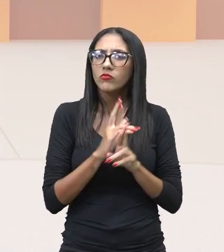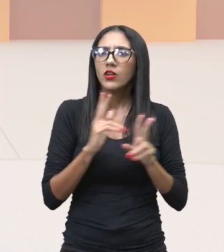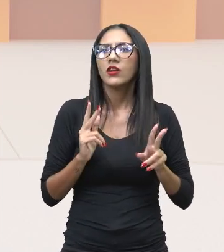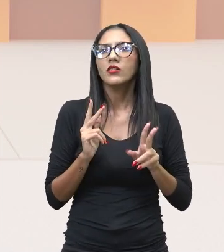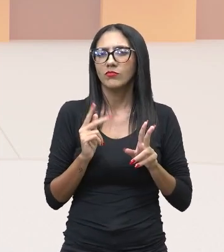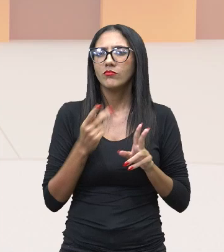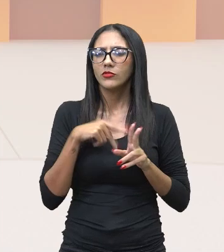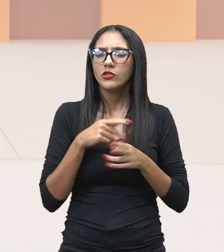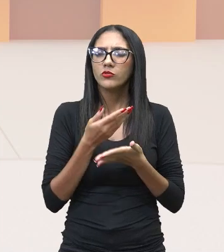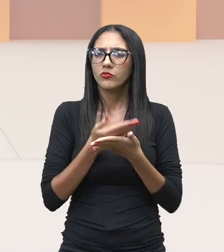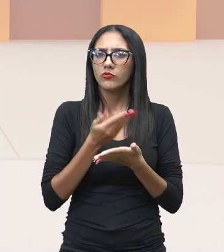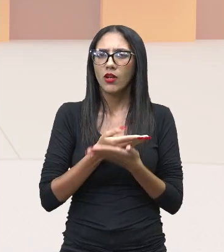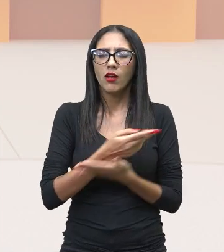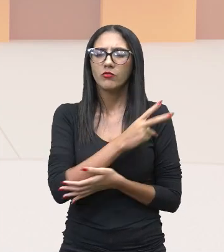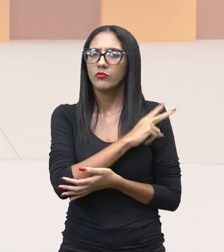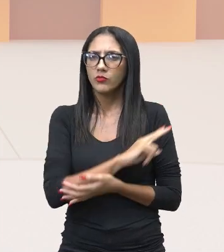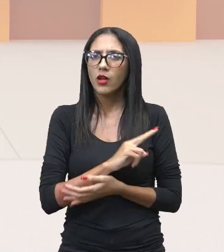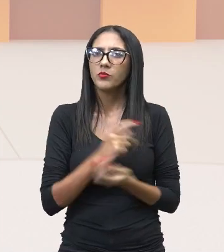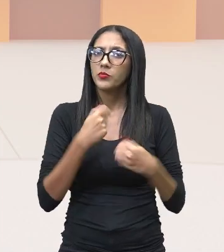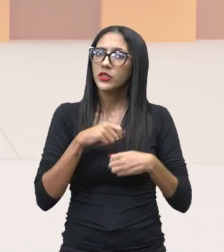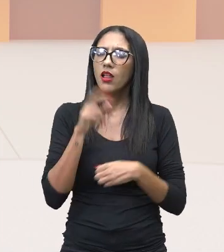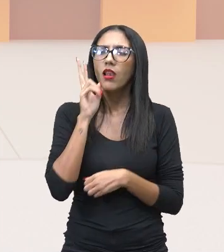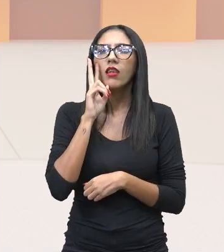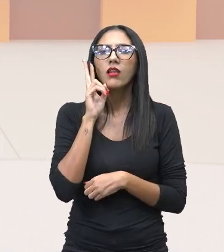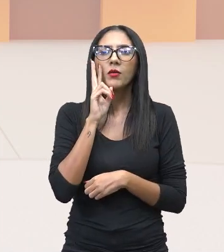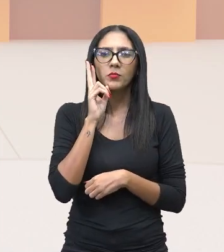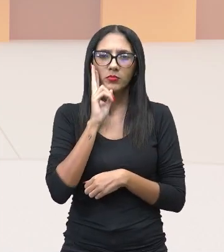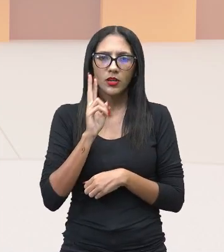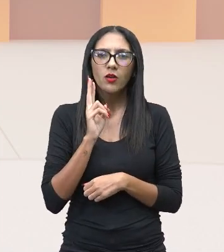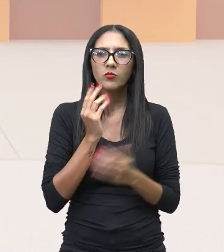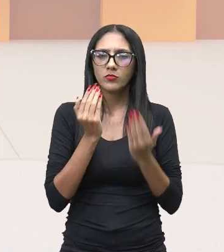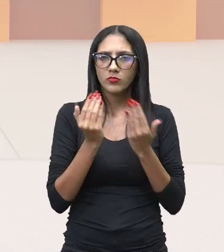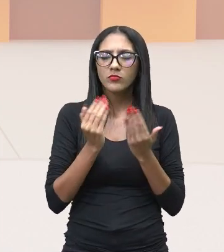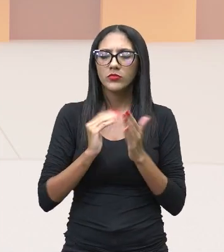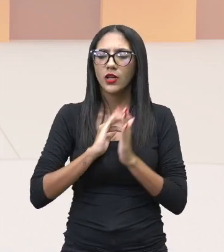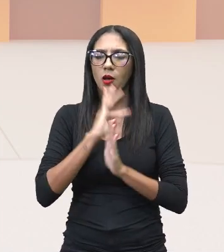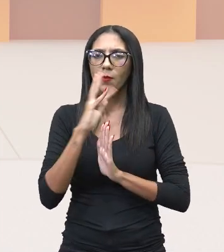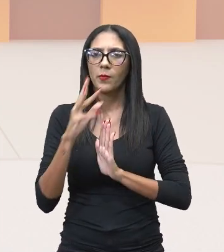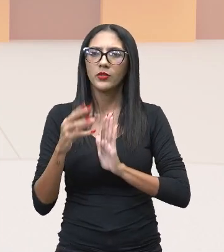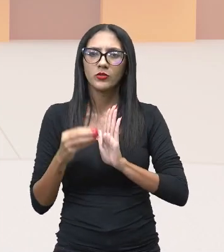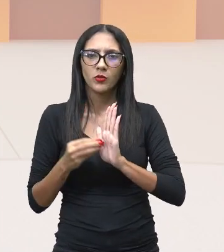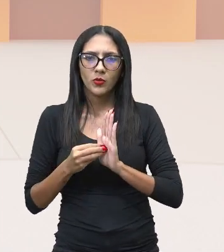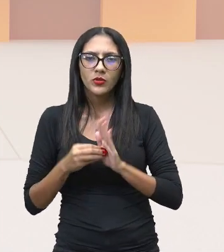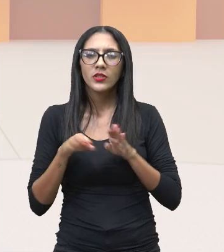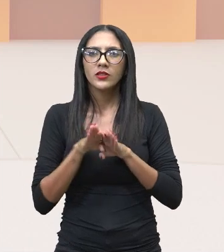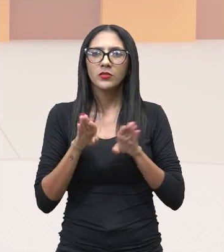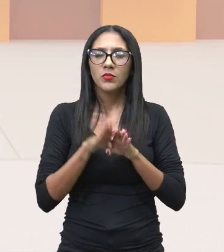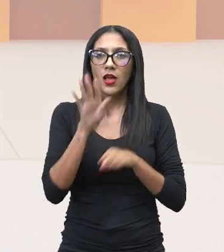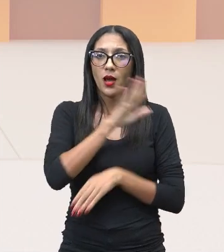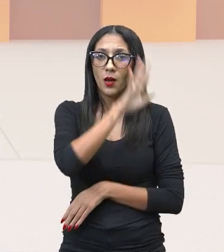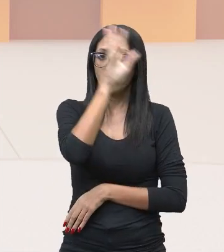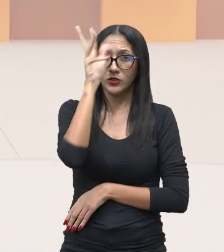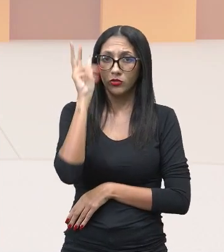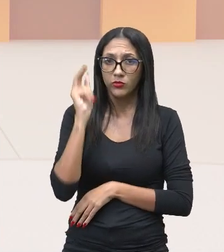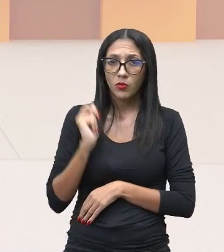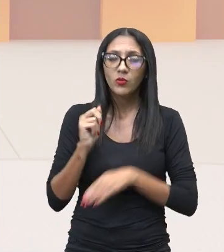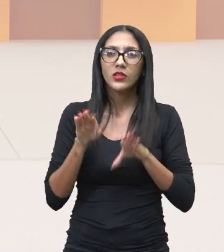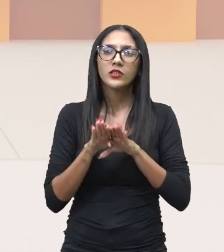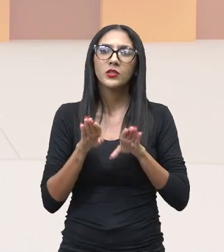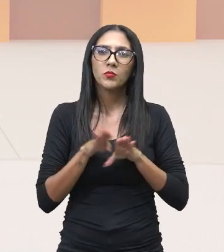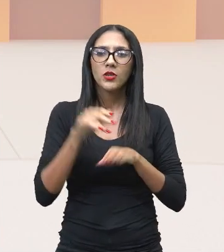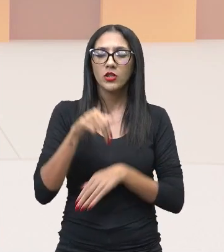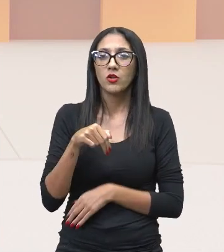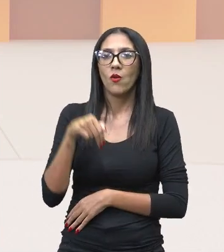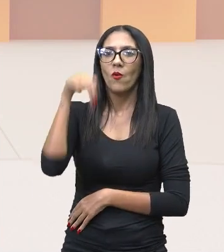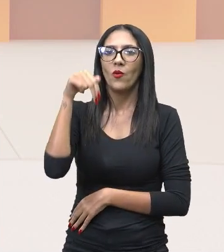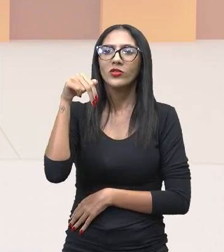é muito importante a gente lembrar a diferença entre a Amazônia, Amazonas e região norte. A